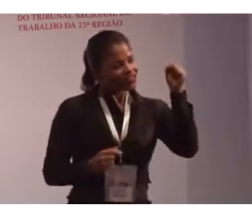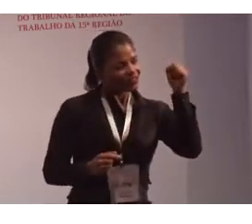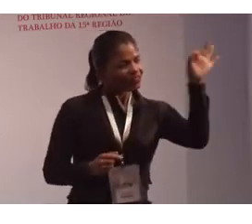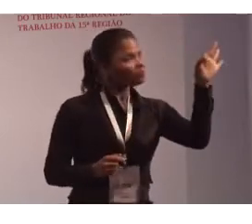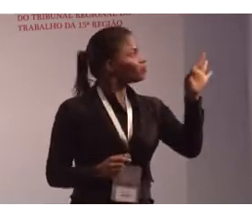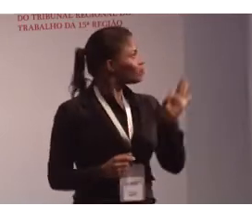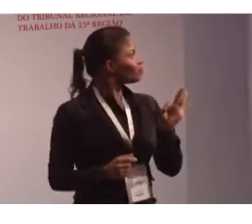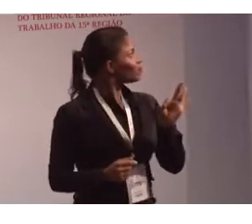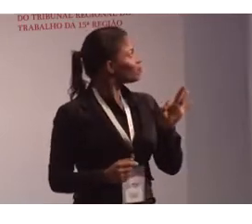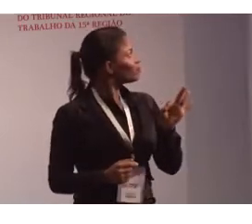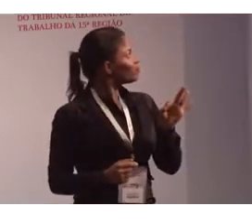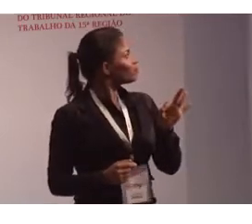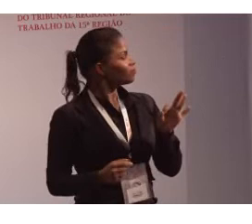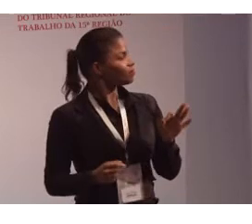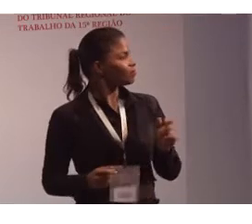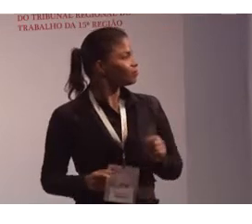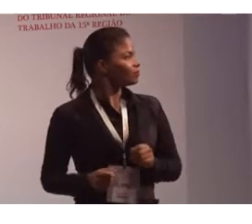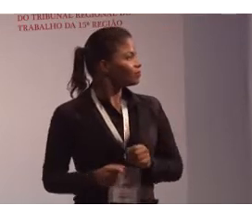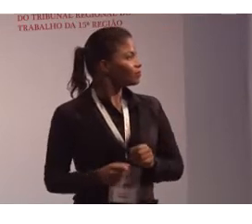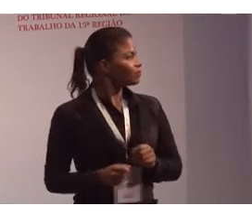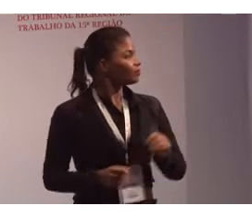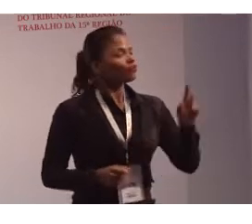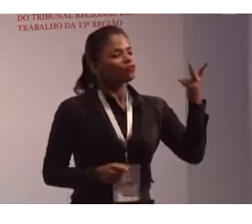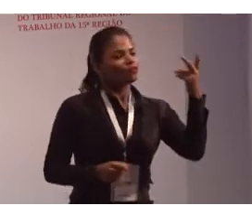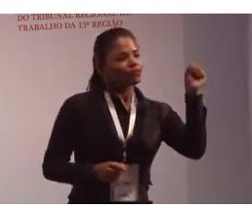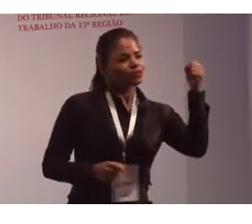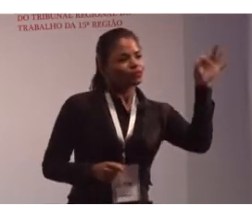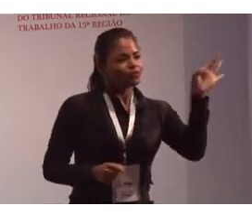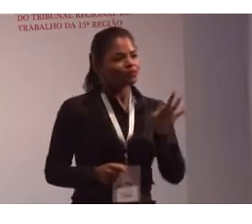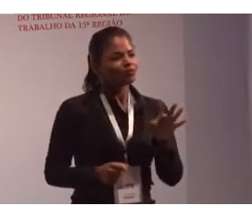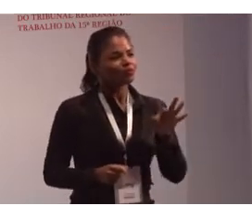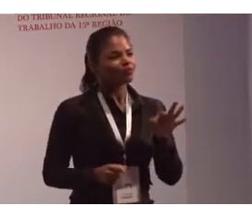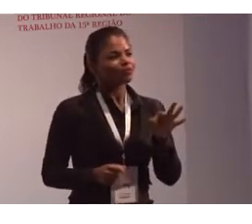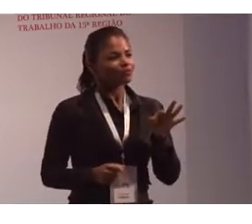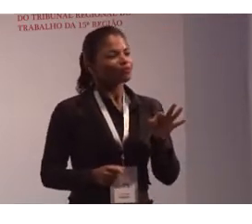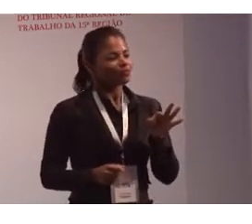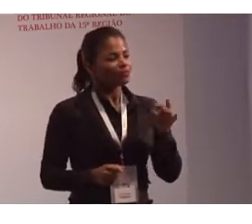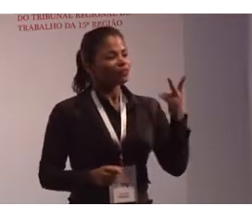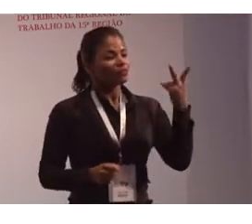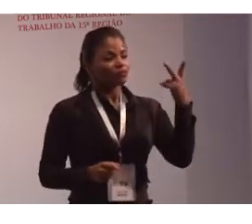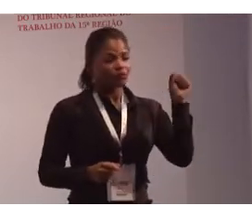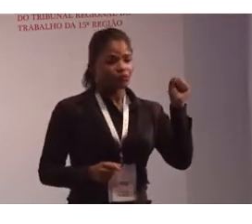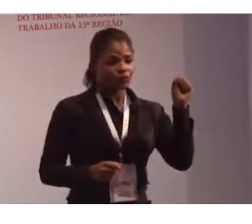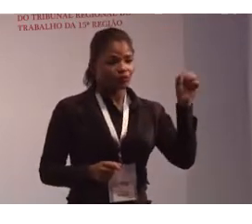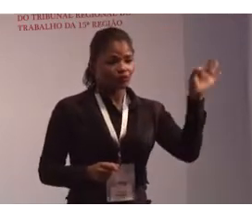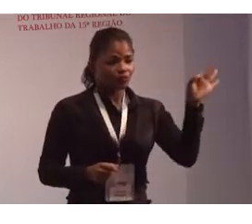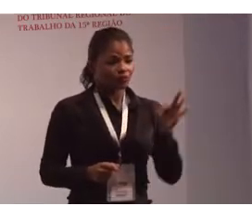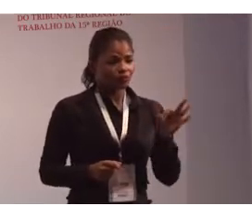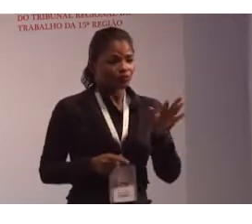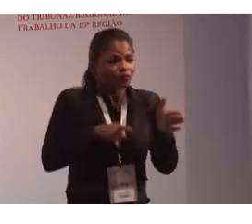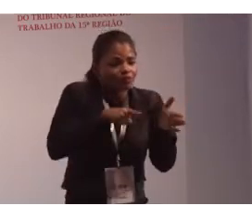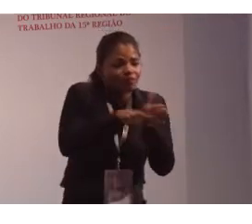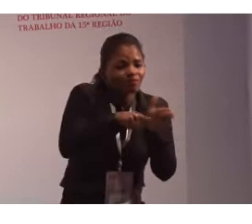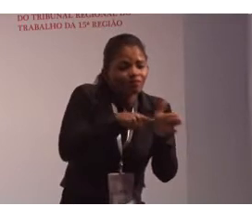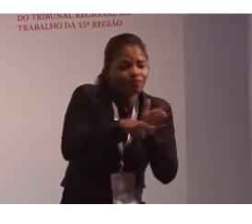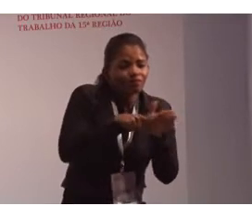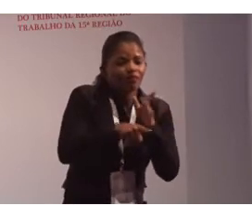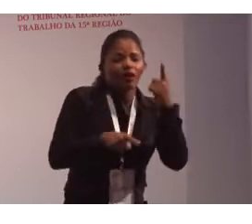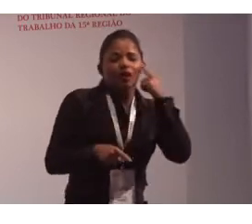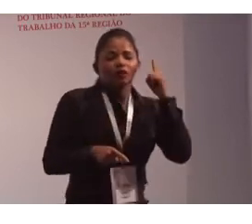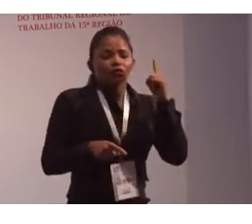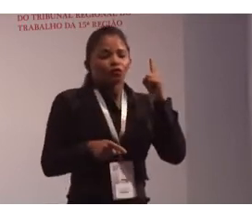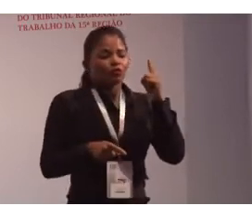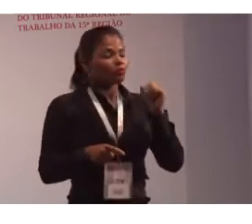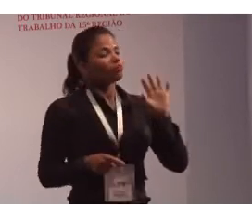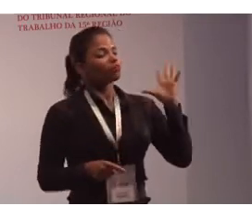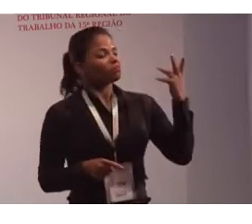deixa eu ver se isso aqui funciona. Funciona. Se eu for aqui em 28%, 28% dos pesquisados, então, acham que o